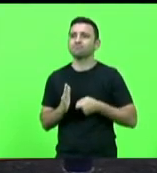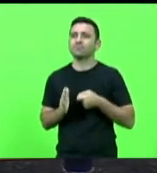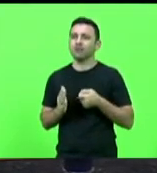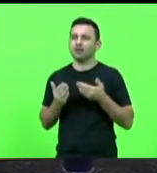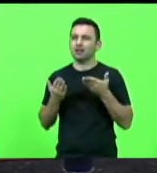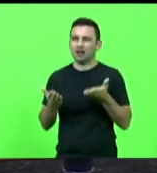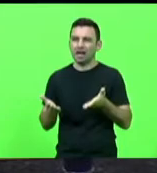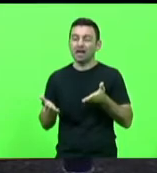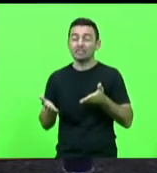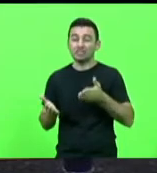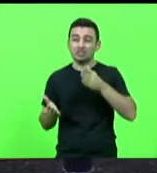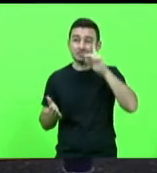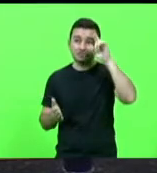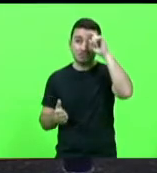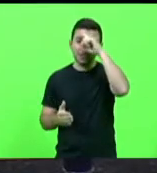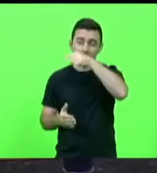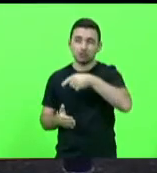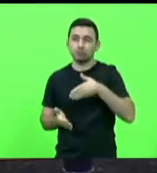caixa preta que tem dentro da